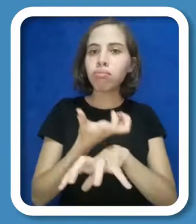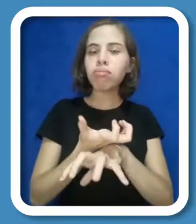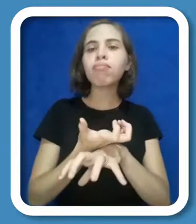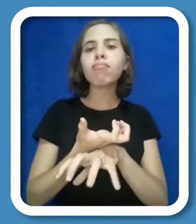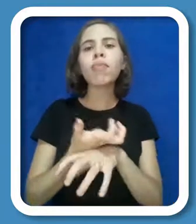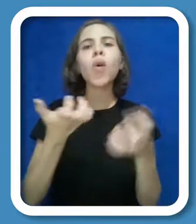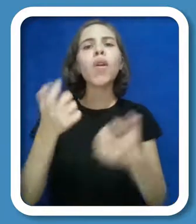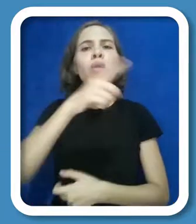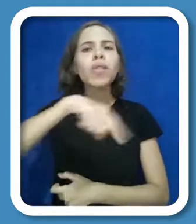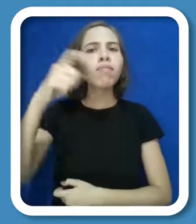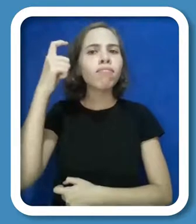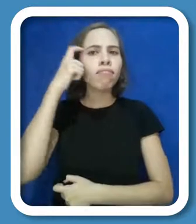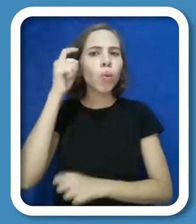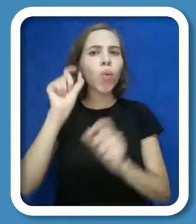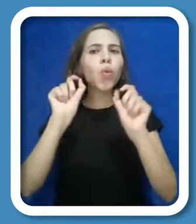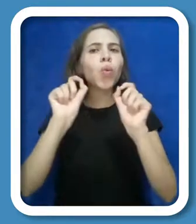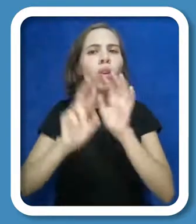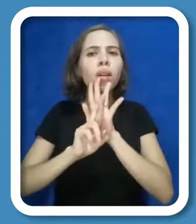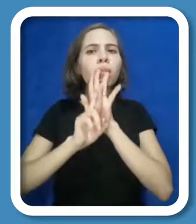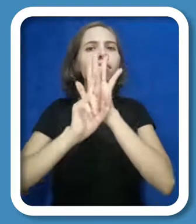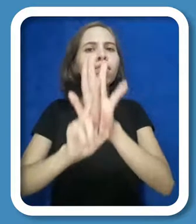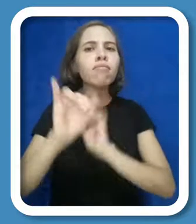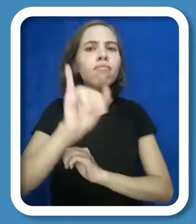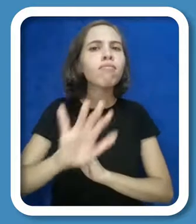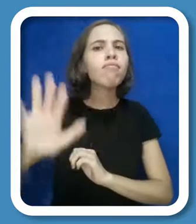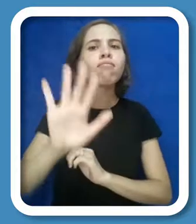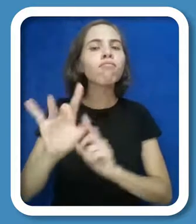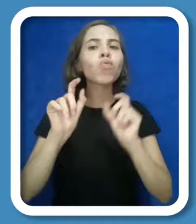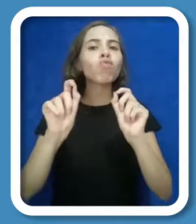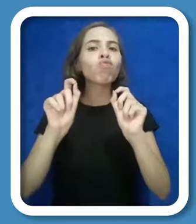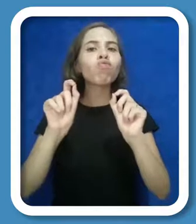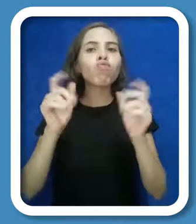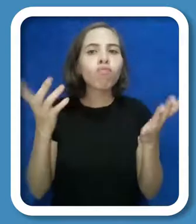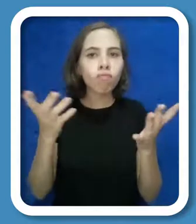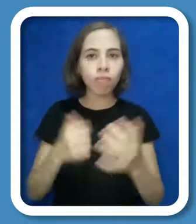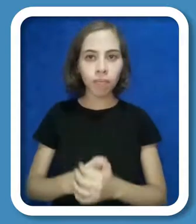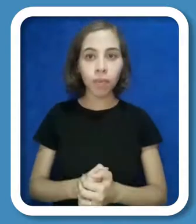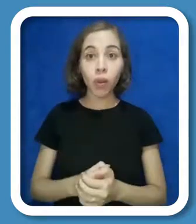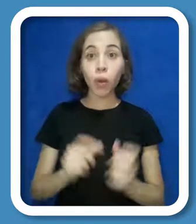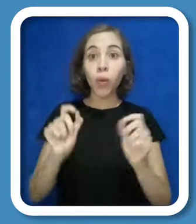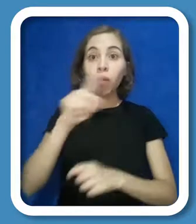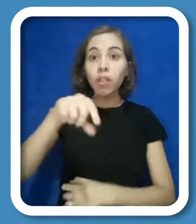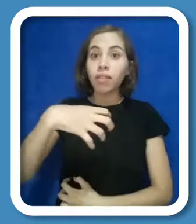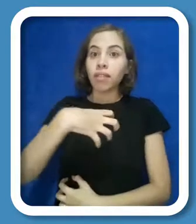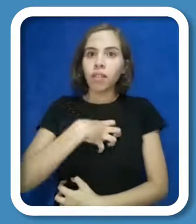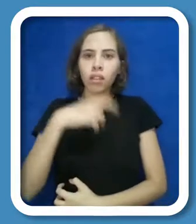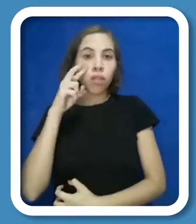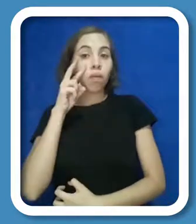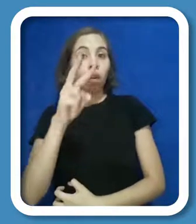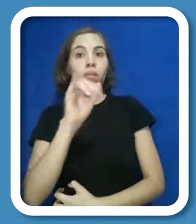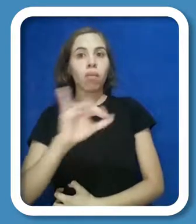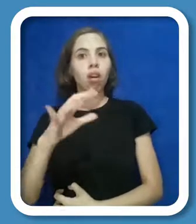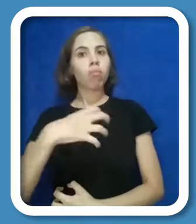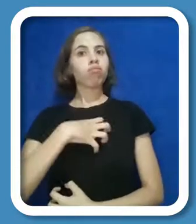agora pensassem o que representa essa imagem, o que é que vocês sentem vendo